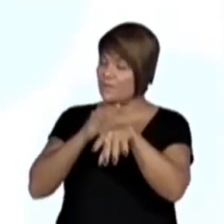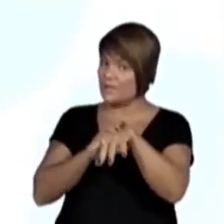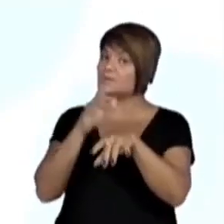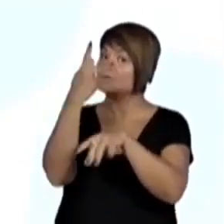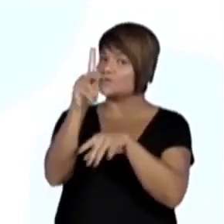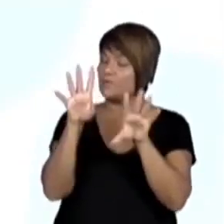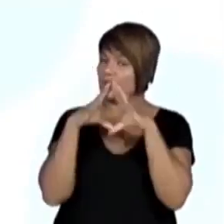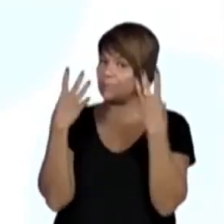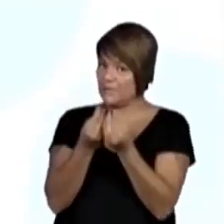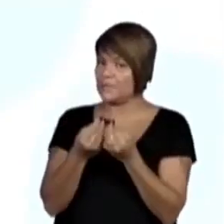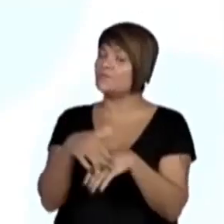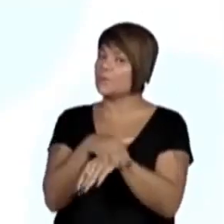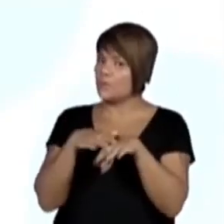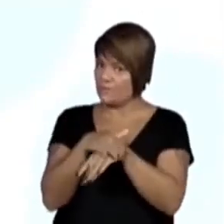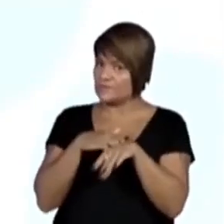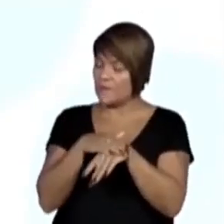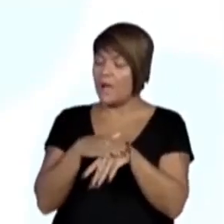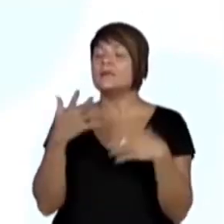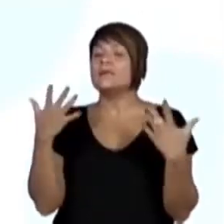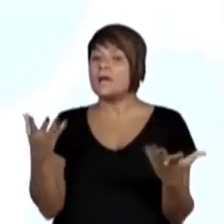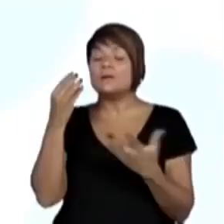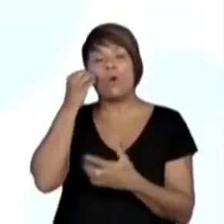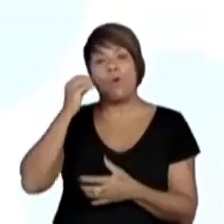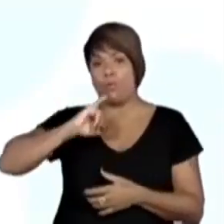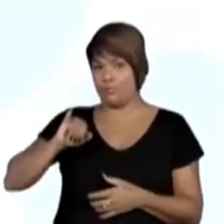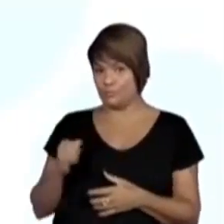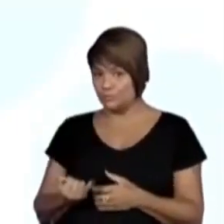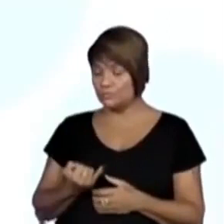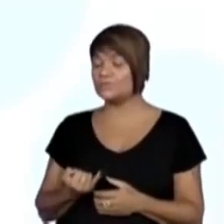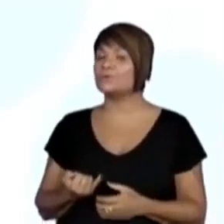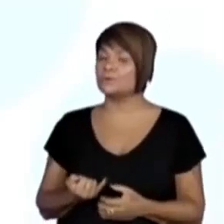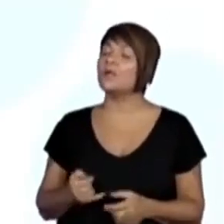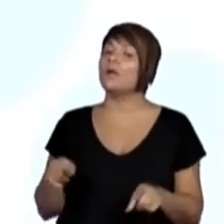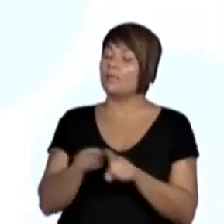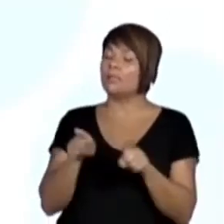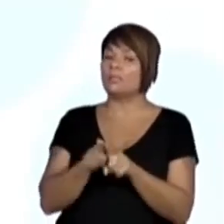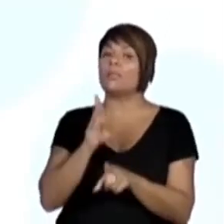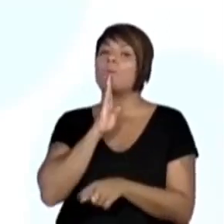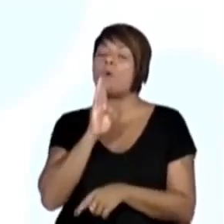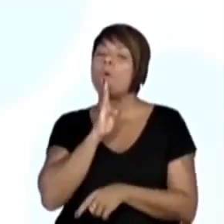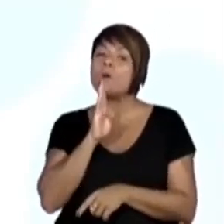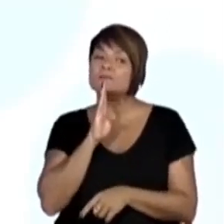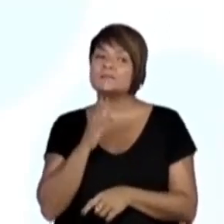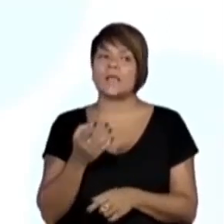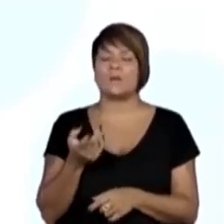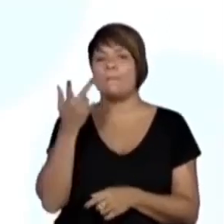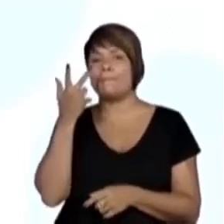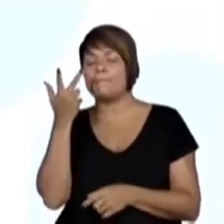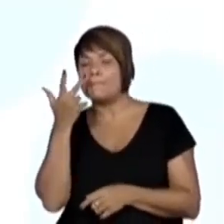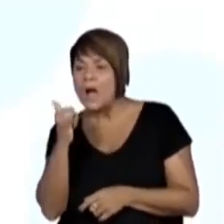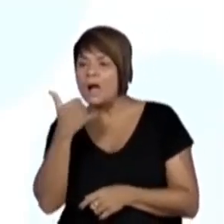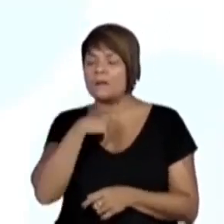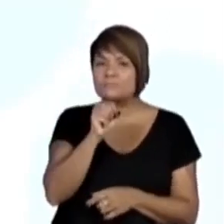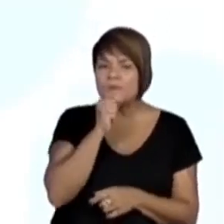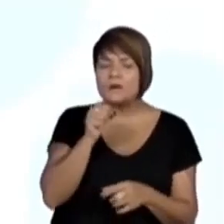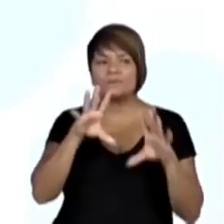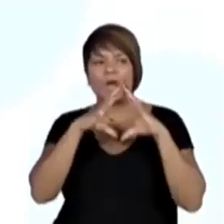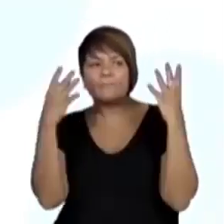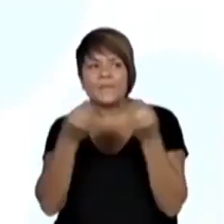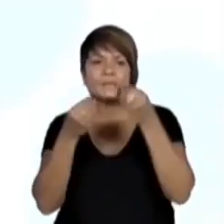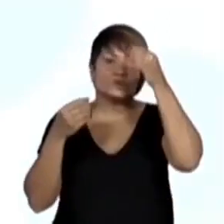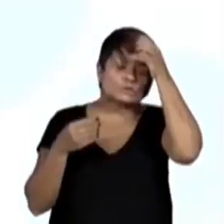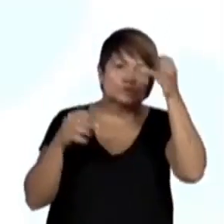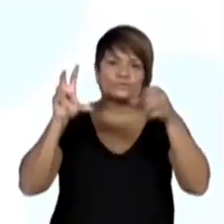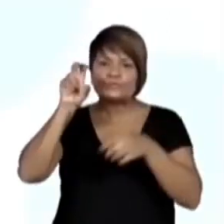E com isso, vamos ter a oportunidade de conhecer as brincadeiras que nossos familiares